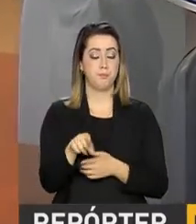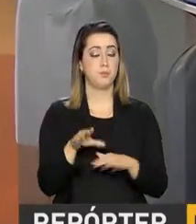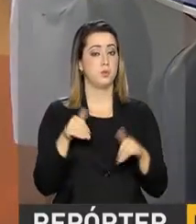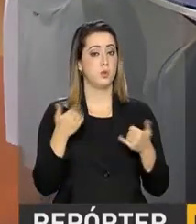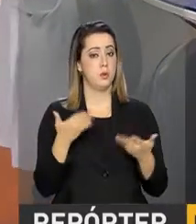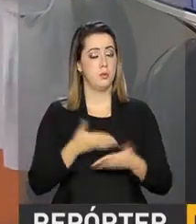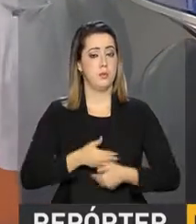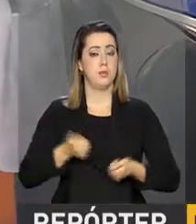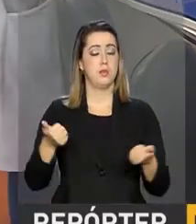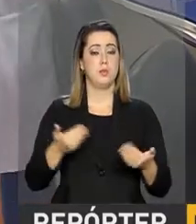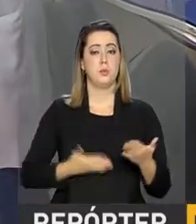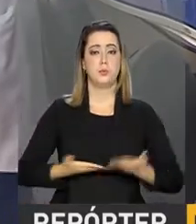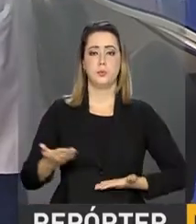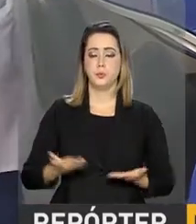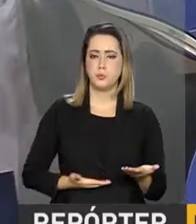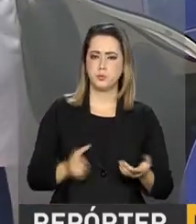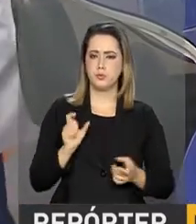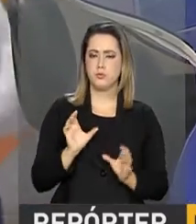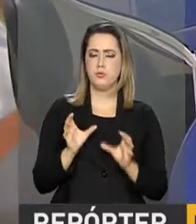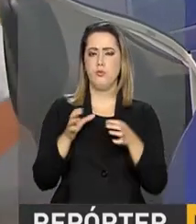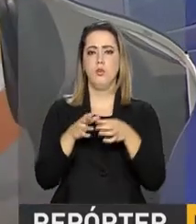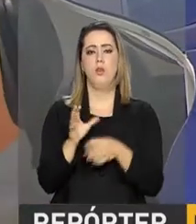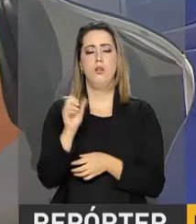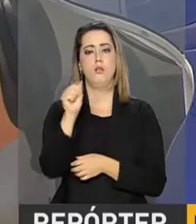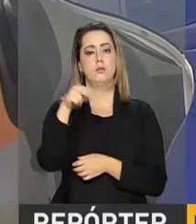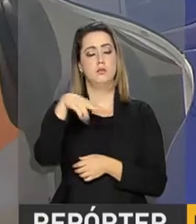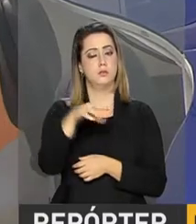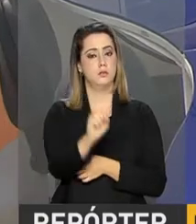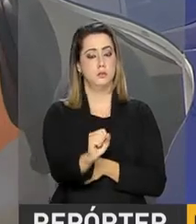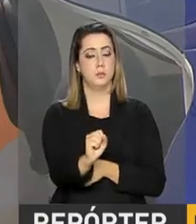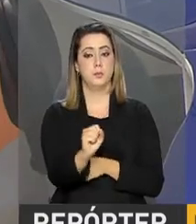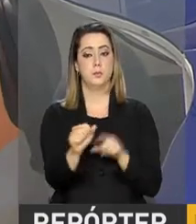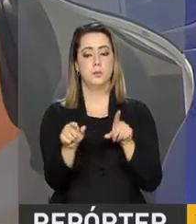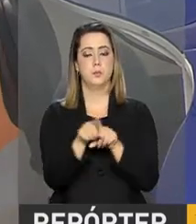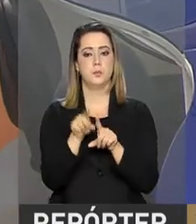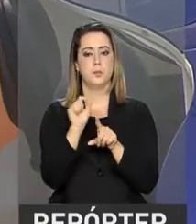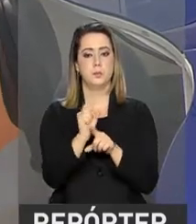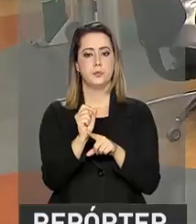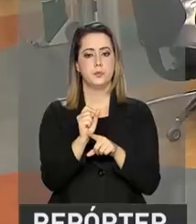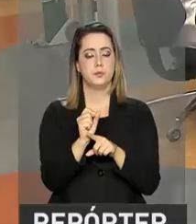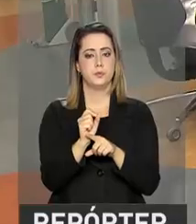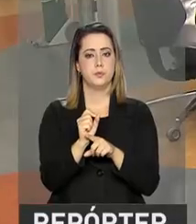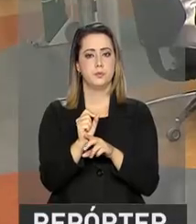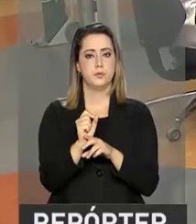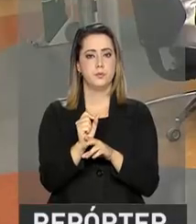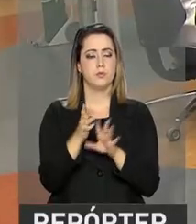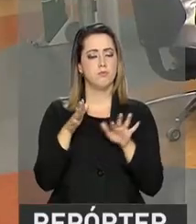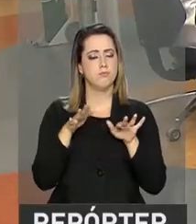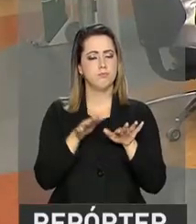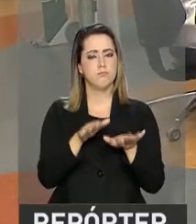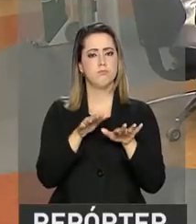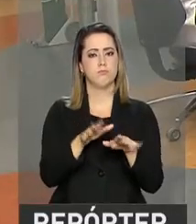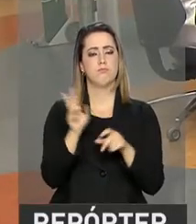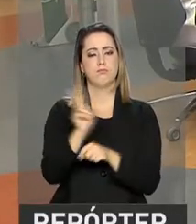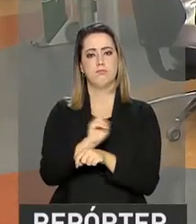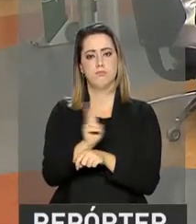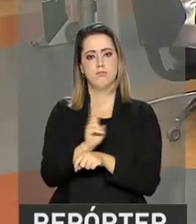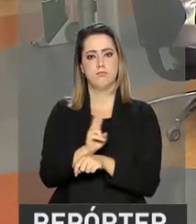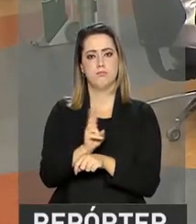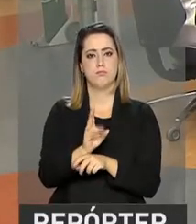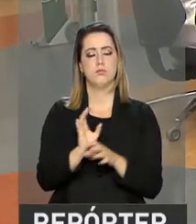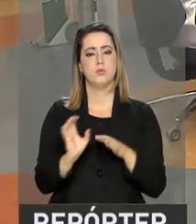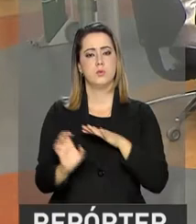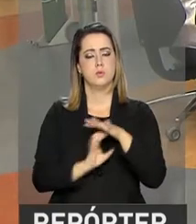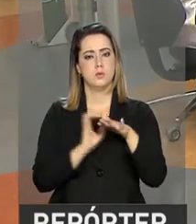aos beneficiários a agência nacional de saúde suplementar a ns vai intensificar a fiscalização das